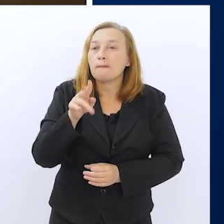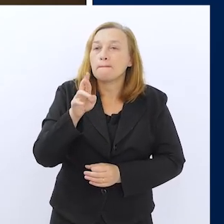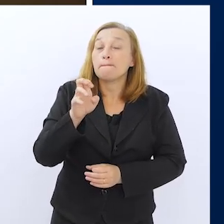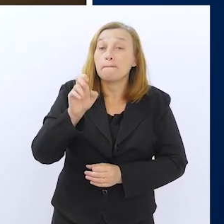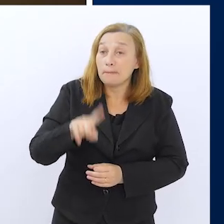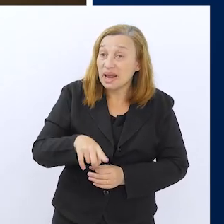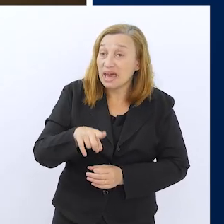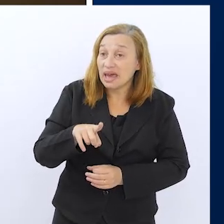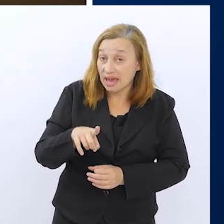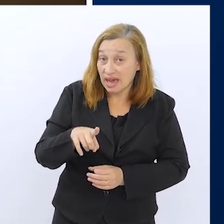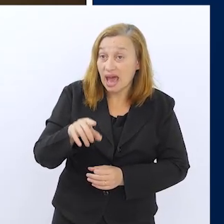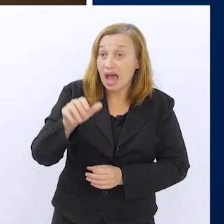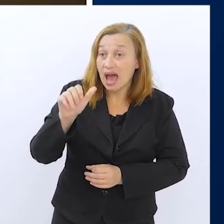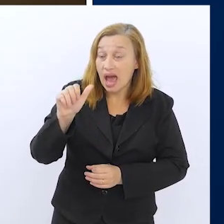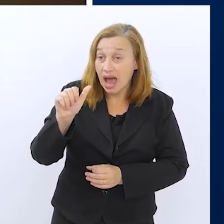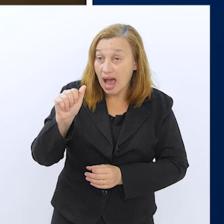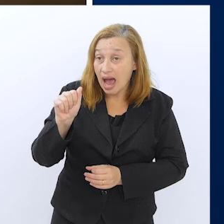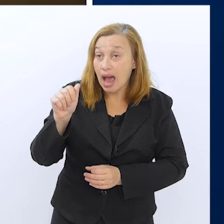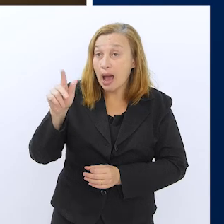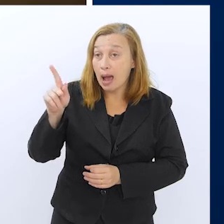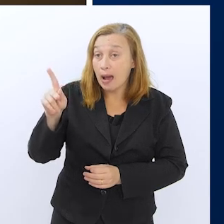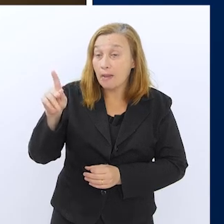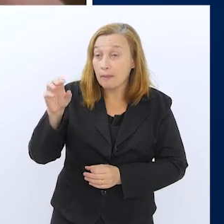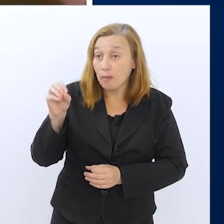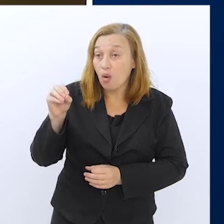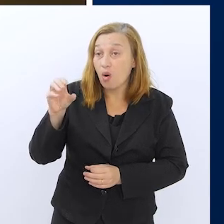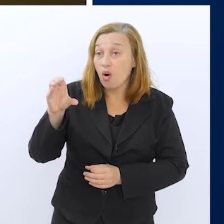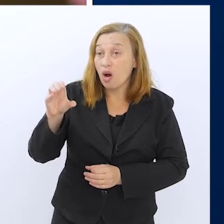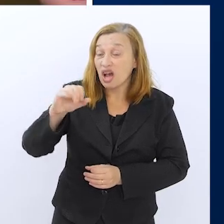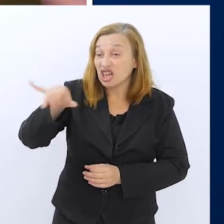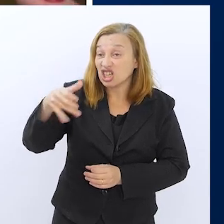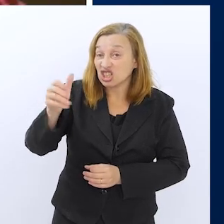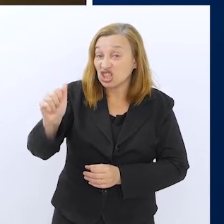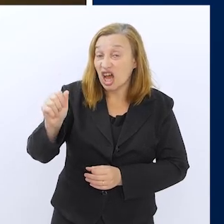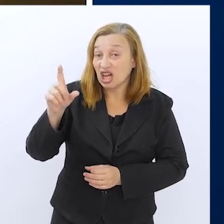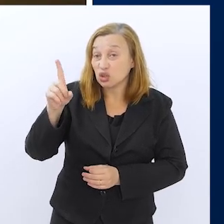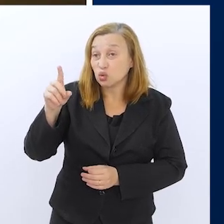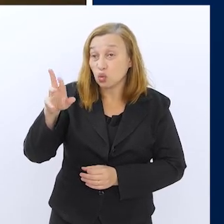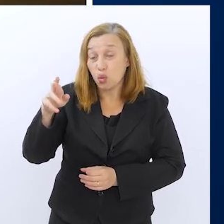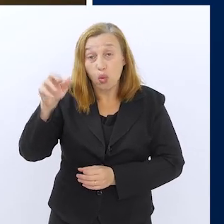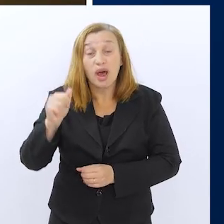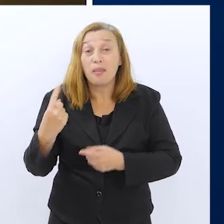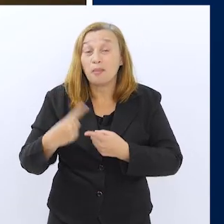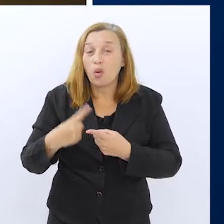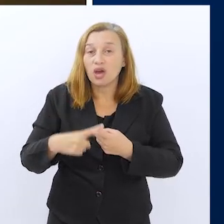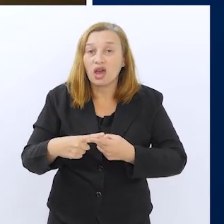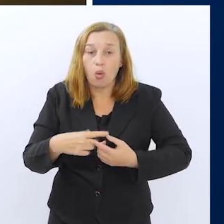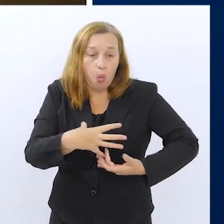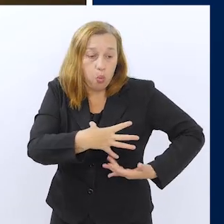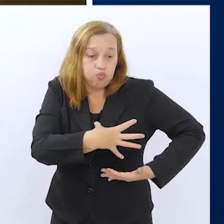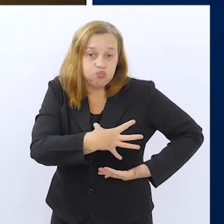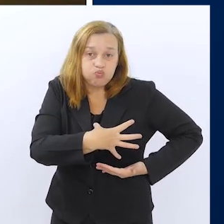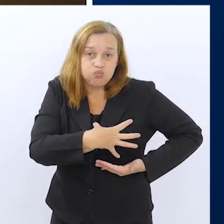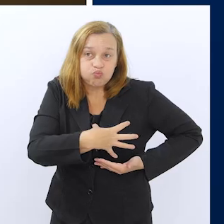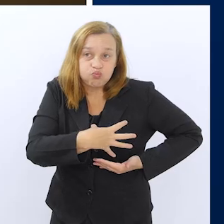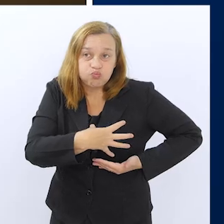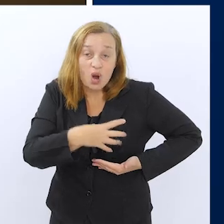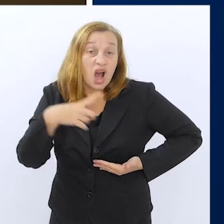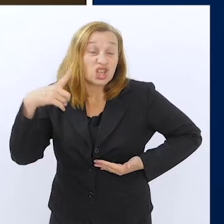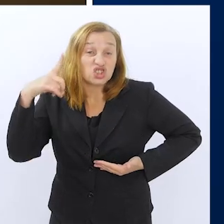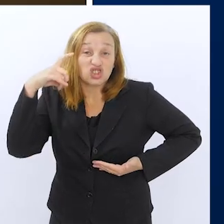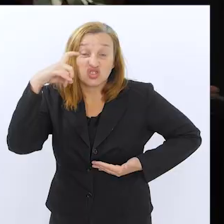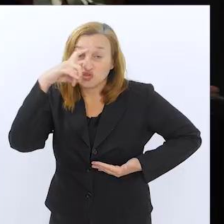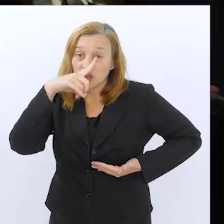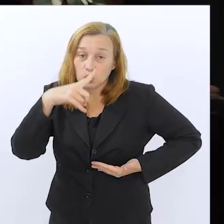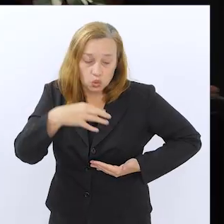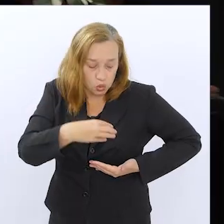período pré-apojadura, está em período de apojadura, que uma mama muito cheia e uma areola muito engurgitada